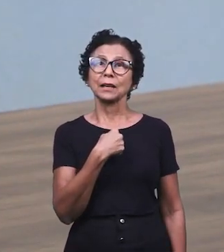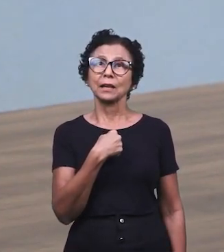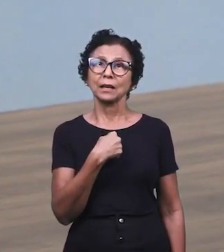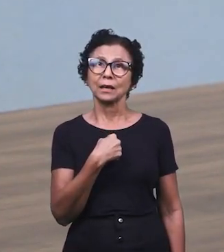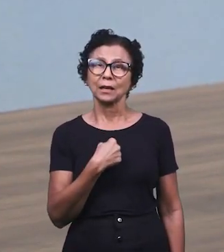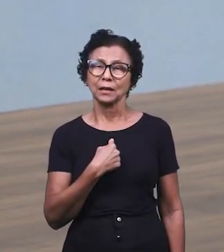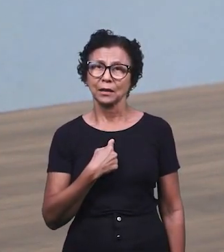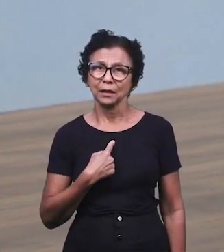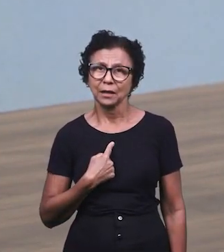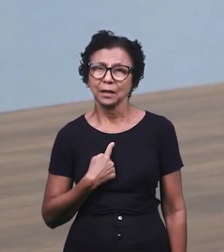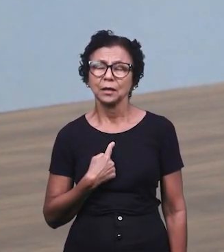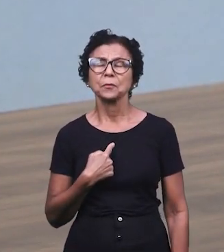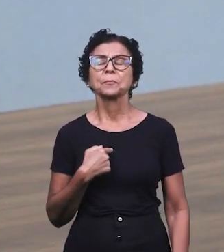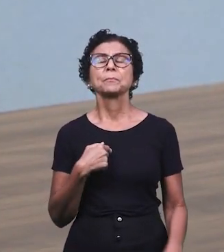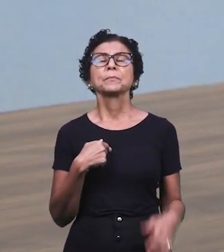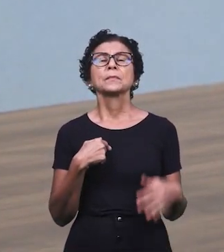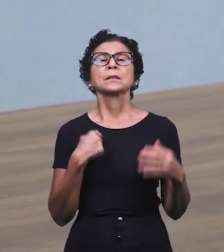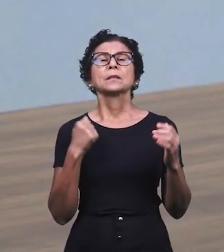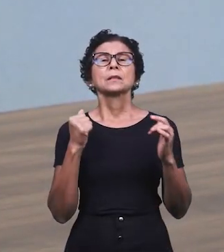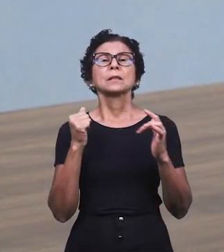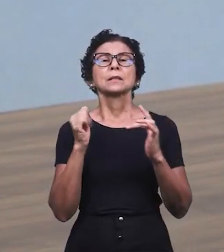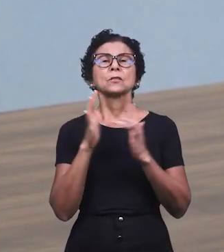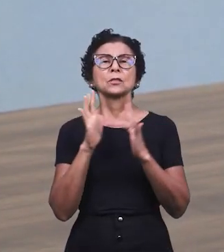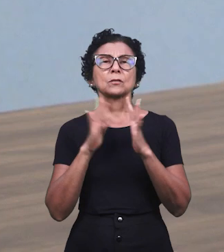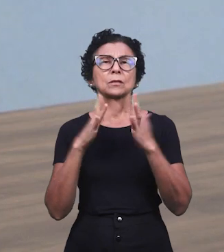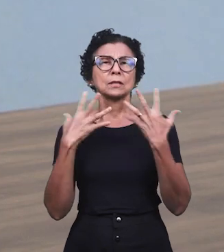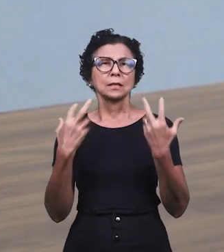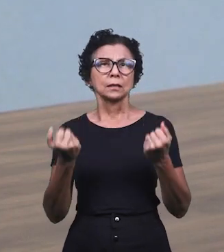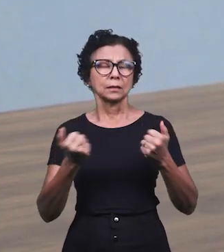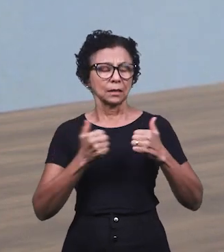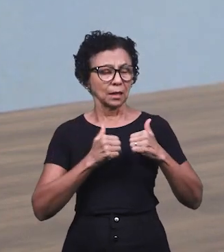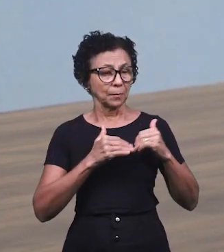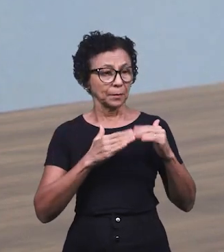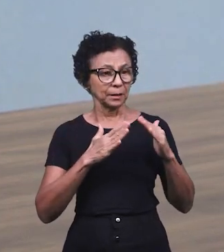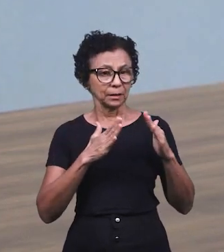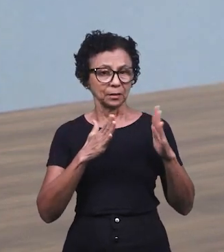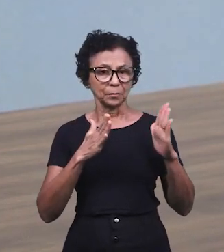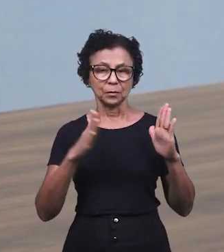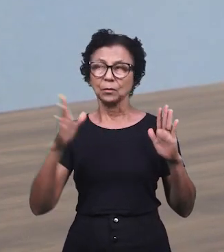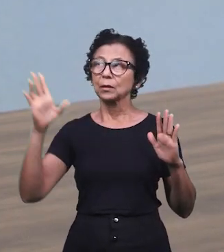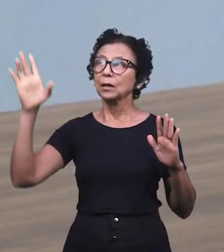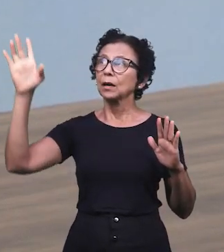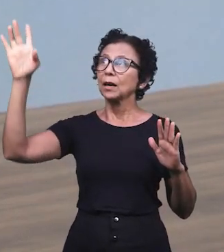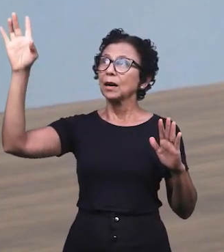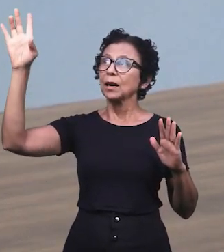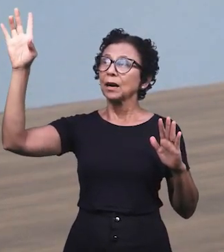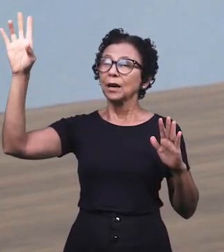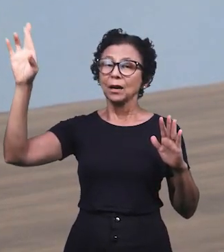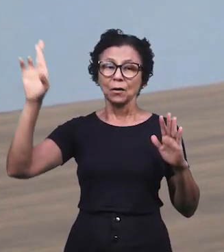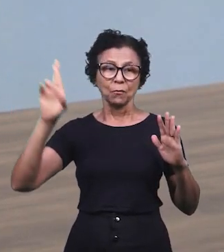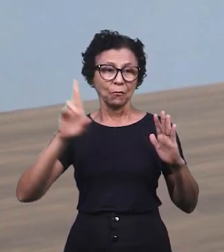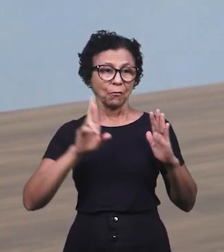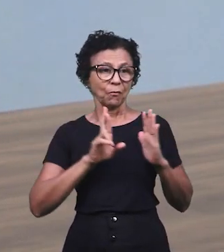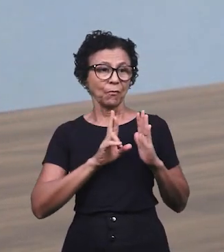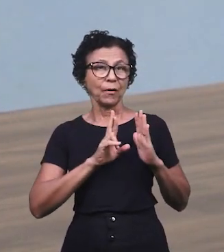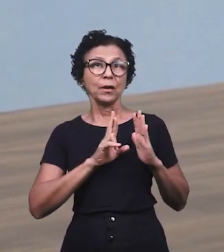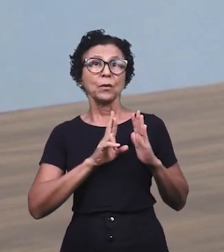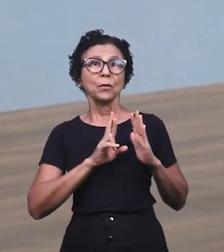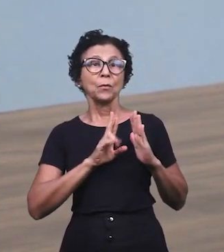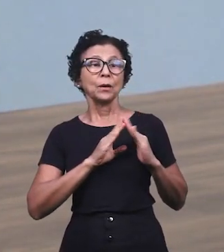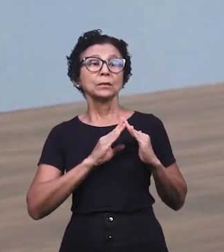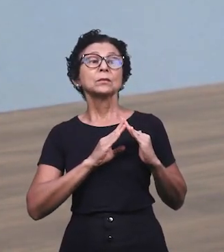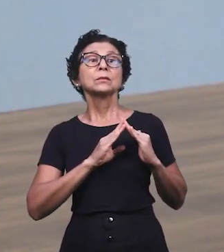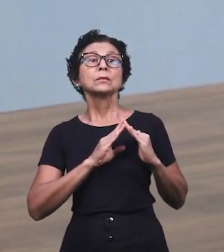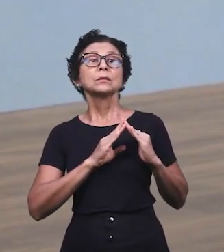abri meu coração, aí ele veio, ele entrou. E o que que aconteceu? Eu senti paz.